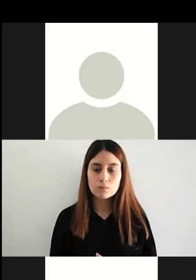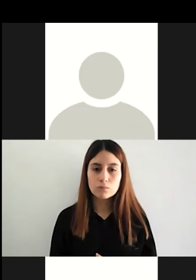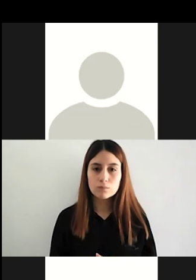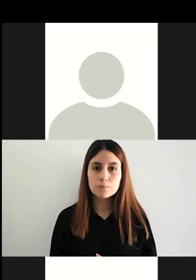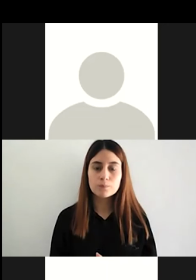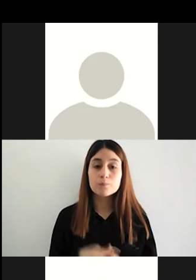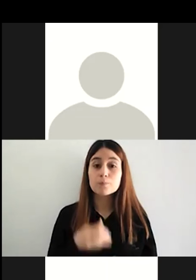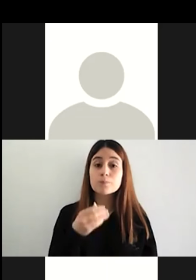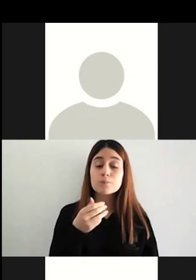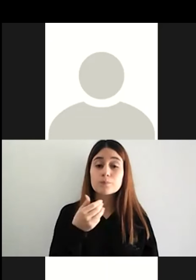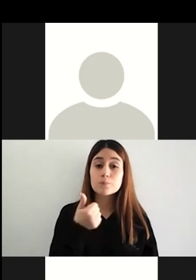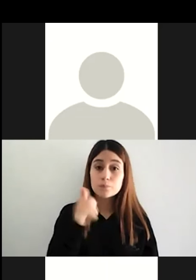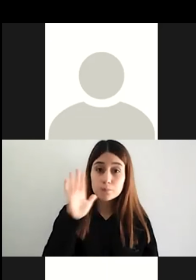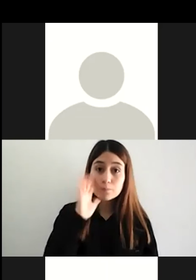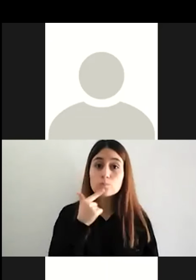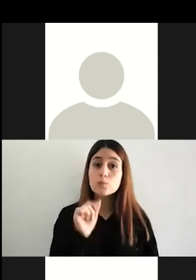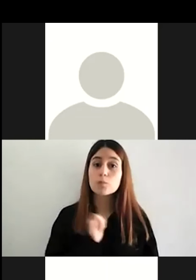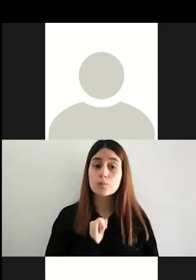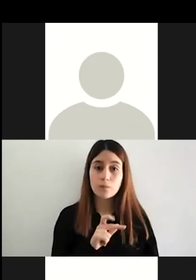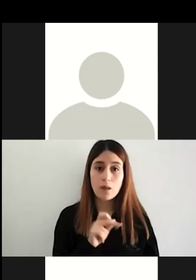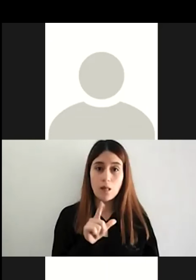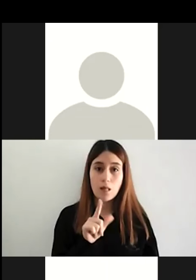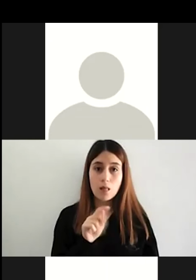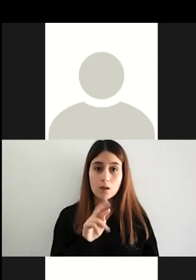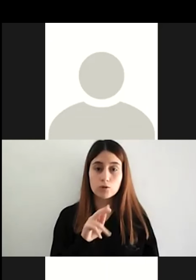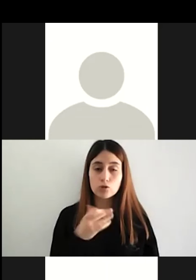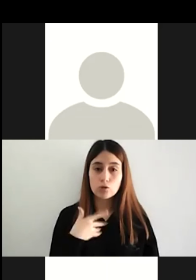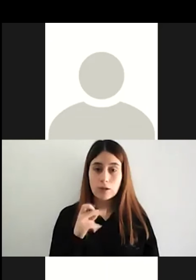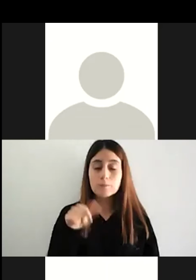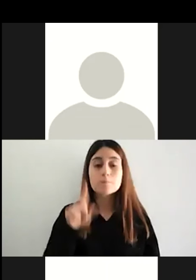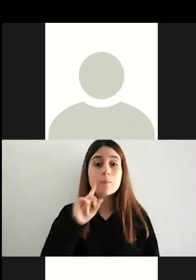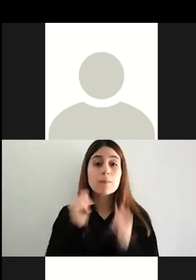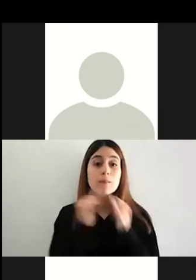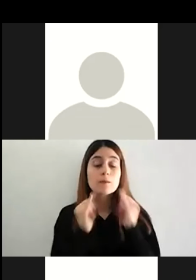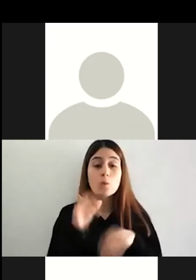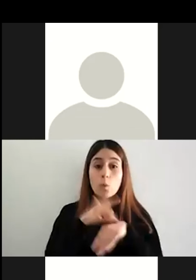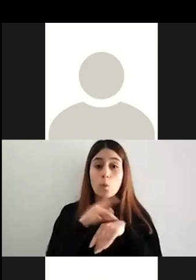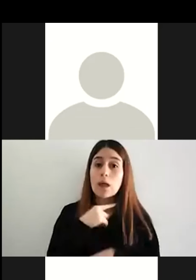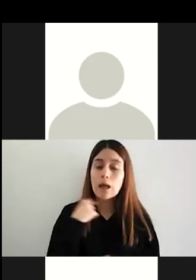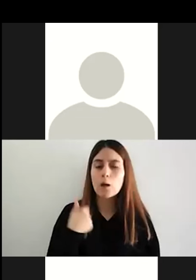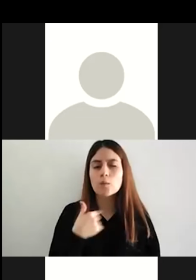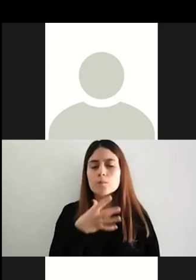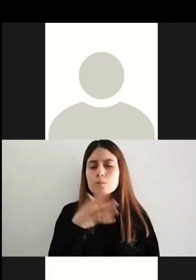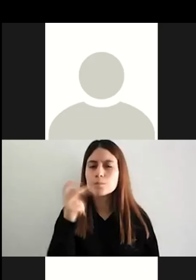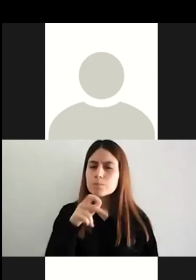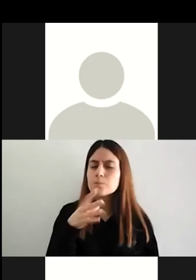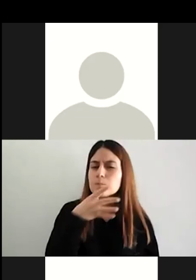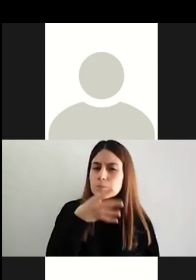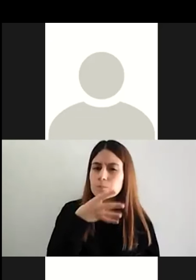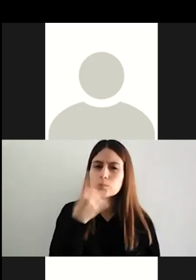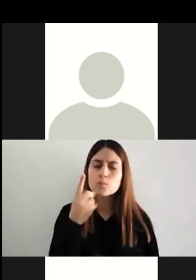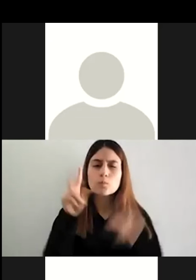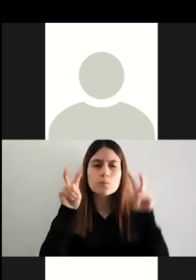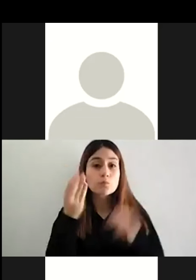Boa tarde, o meu nome é Alexandra Cerqueira e no Dia Internacional das Doenças Raras venho falar-vos de um tema muito importante